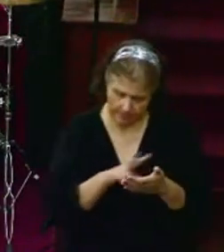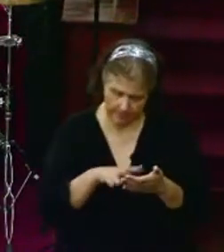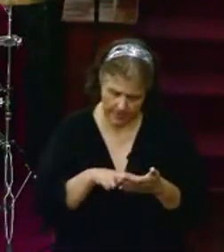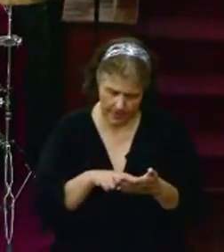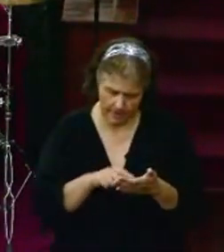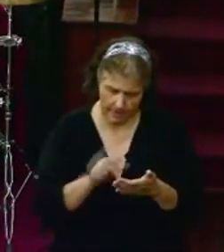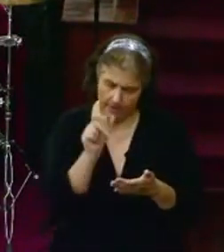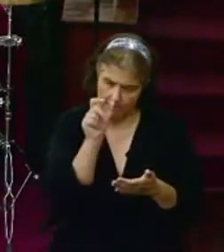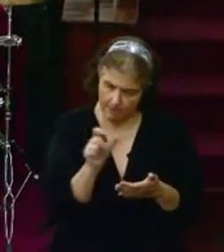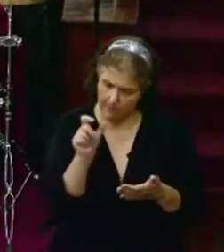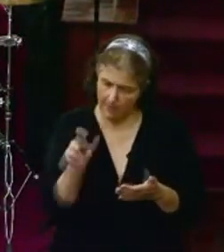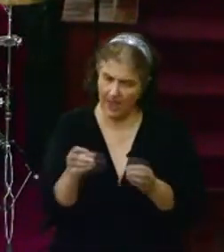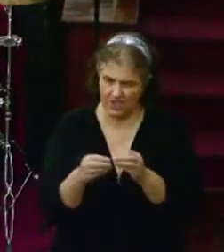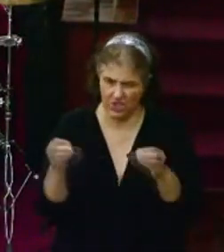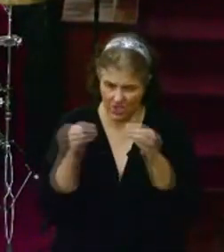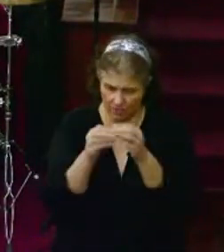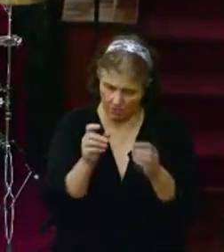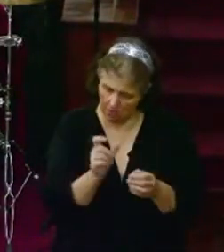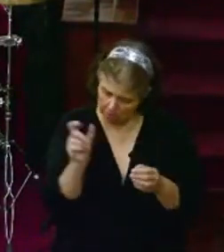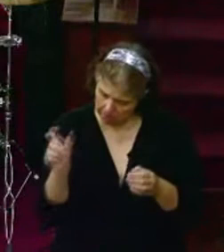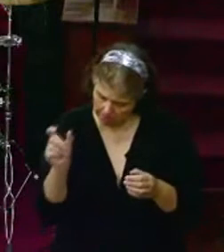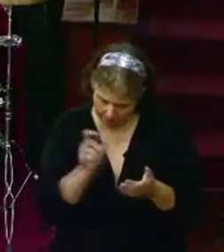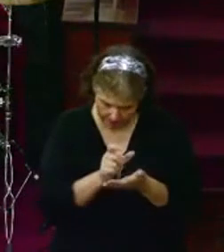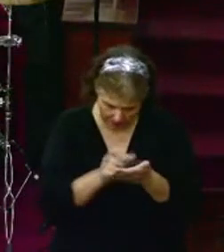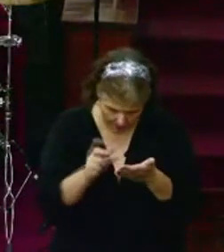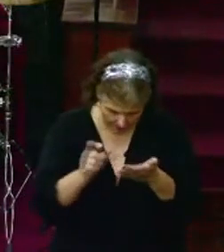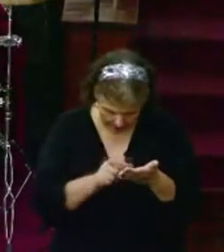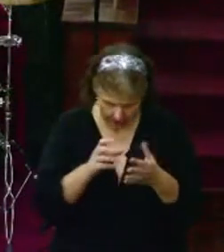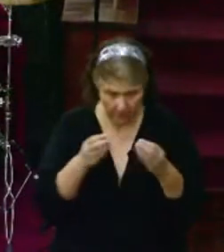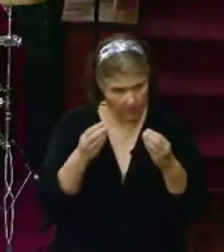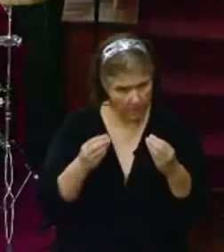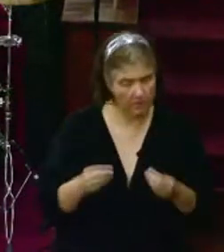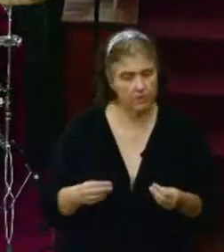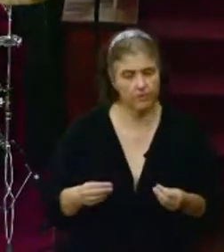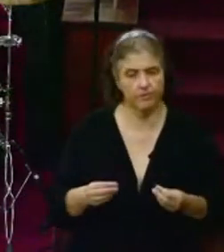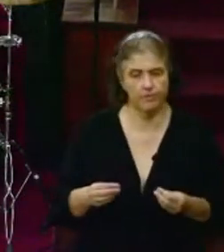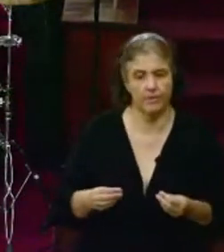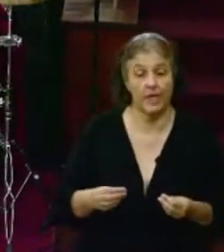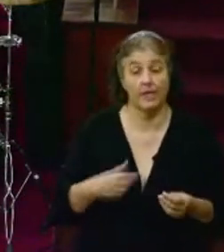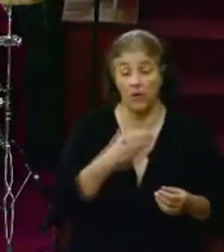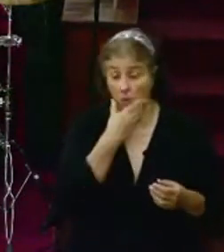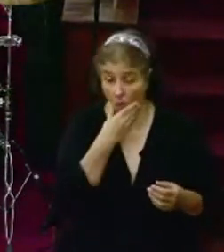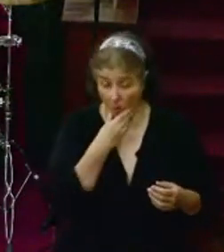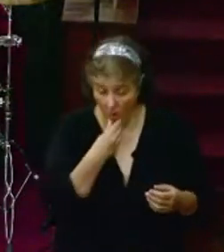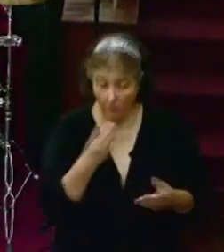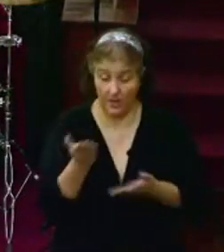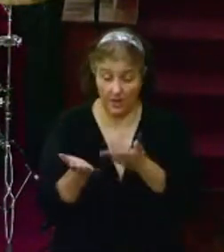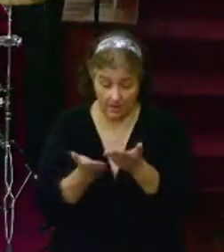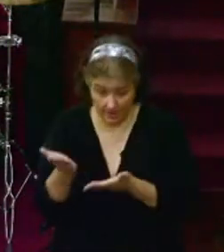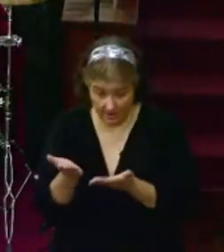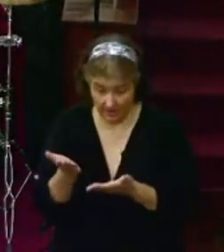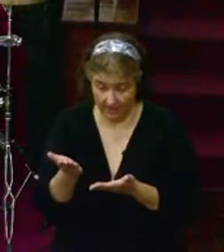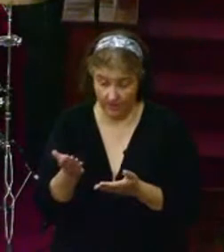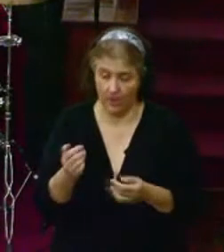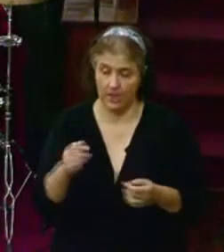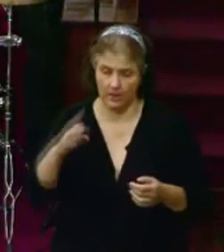passagem. O servo de um centurião, a quem muito este estimava, estava doente, quase